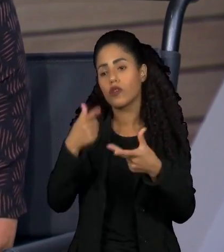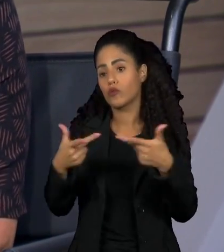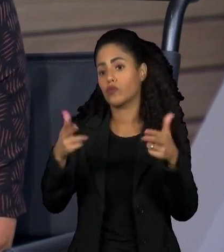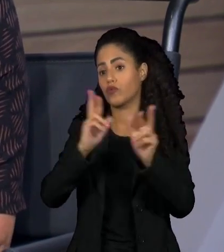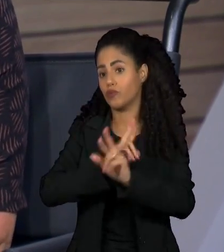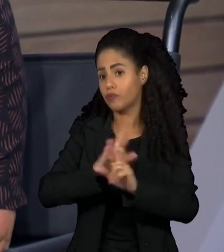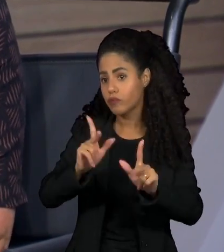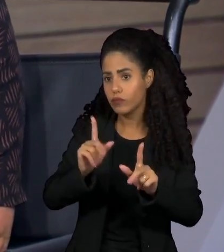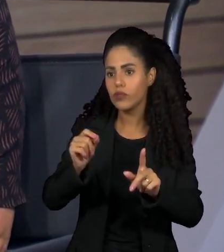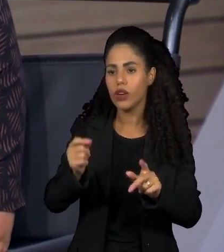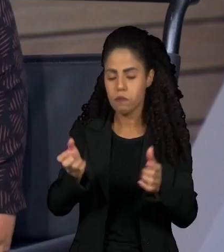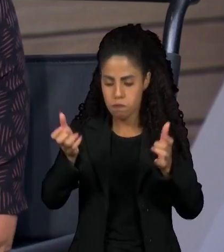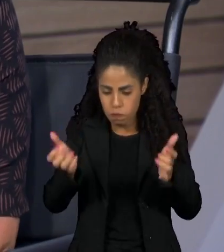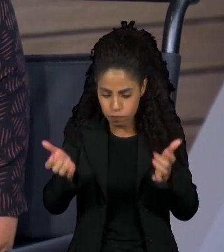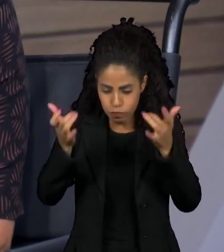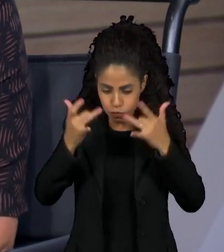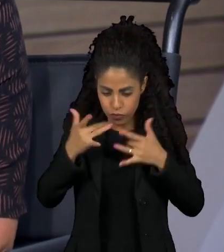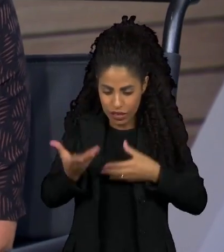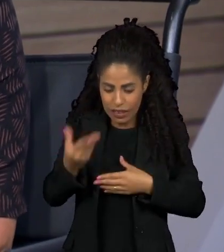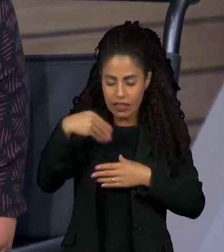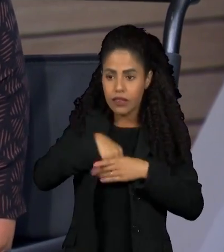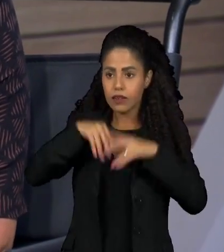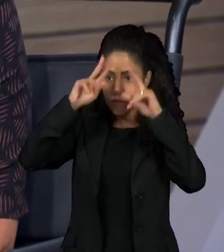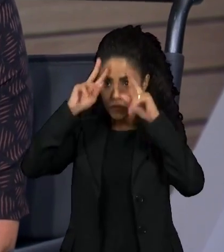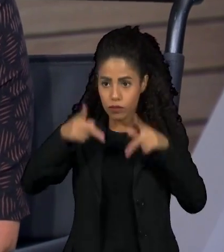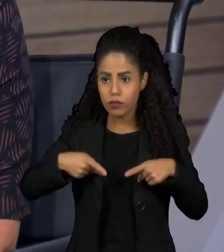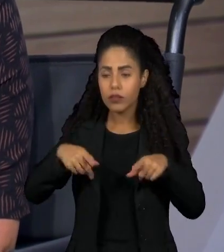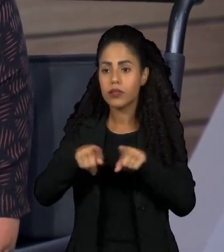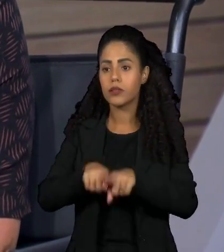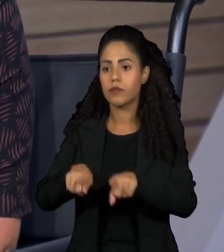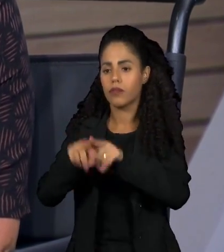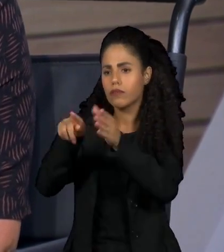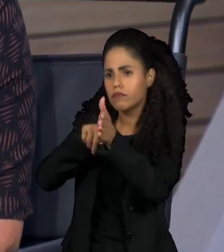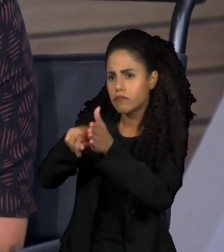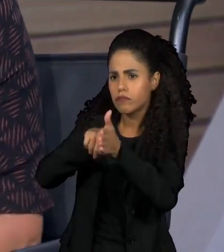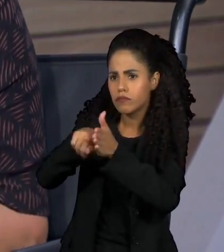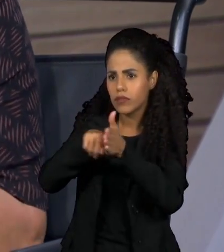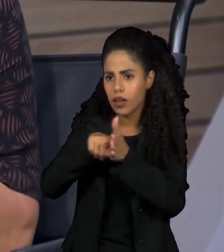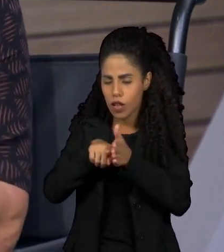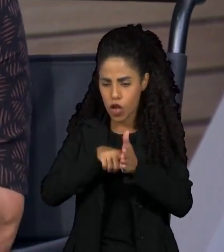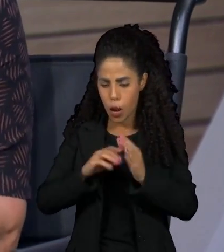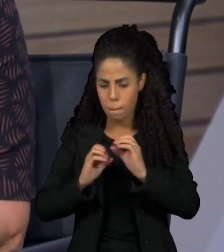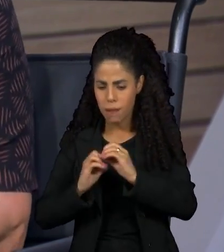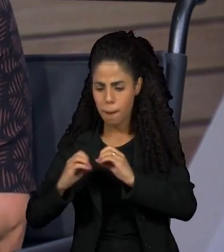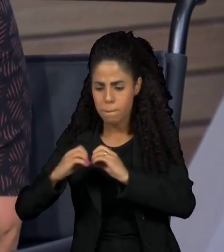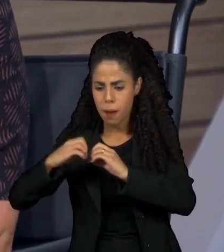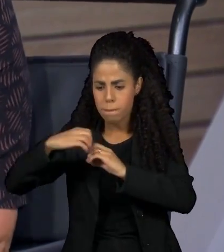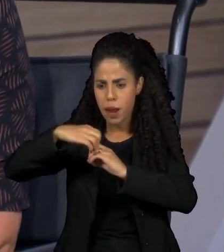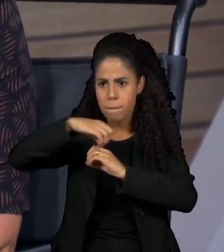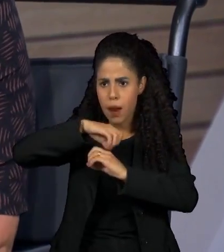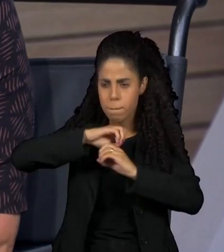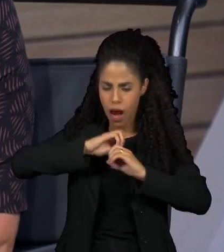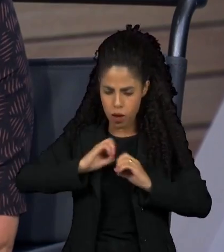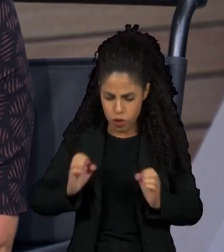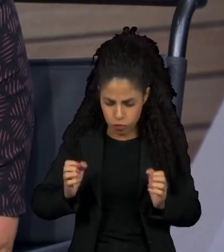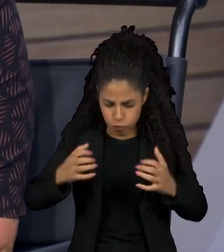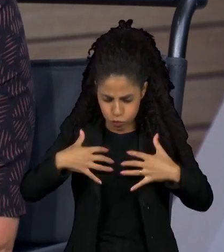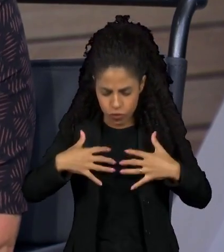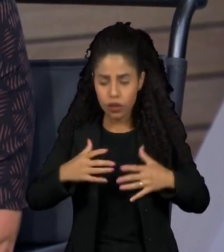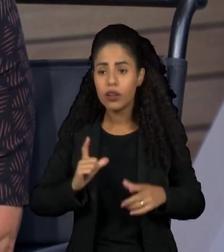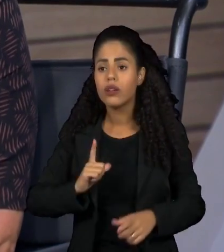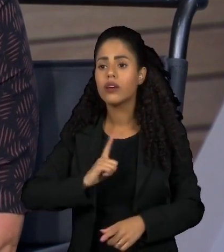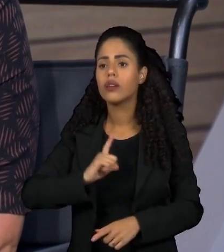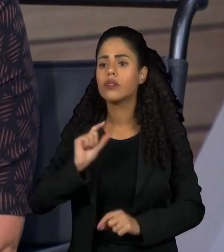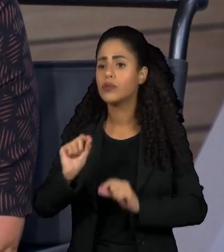estando dentro do nosso corpo. Quando você estuda, por exemplo, células humanas que são expostas a esse tipo de